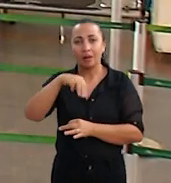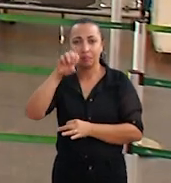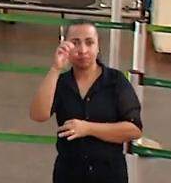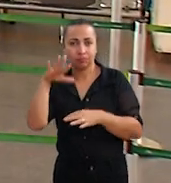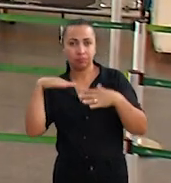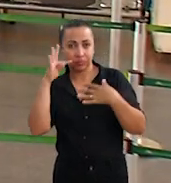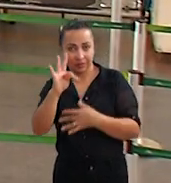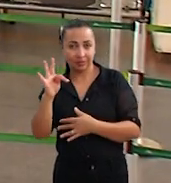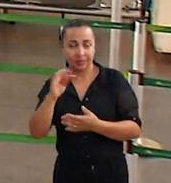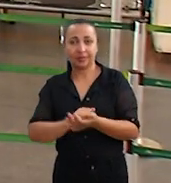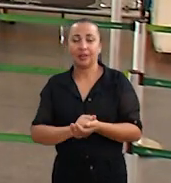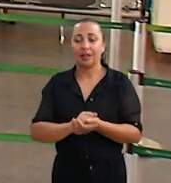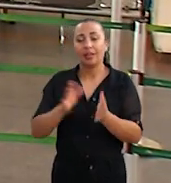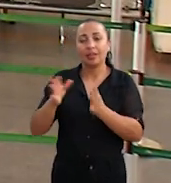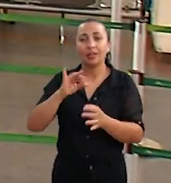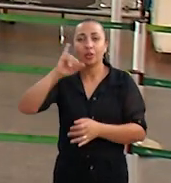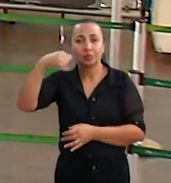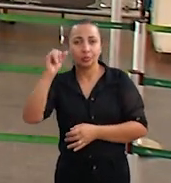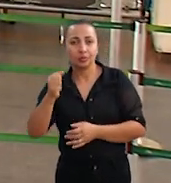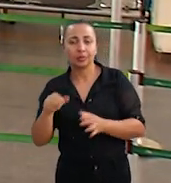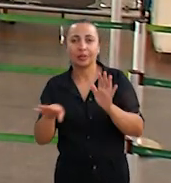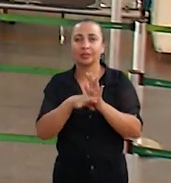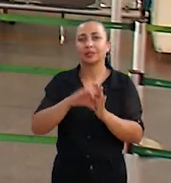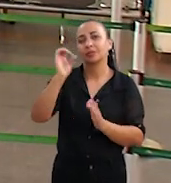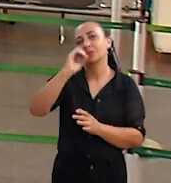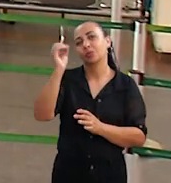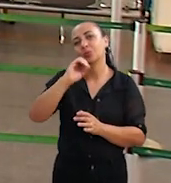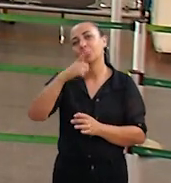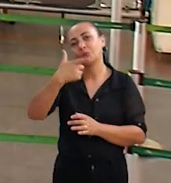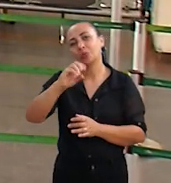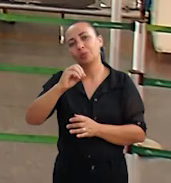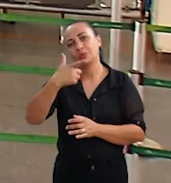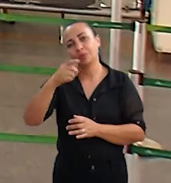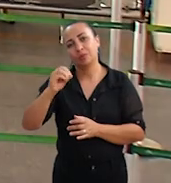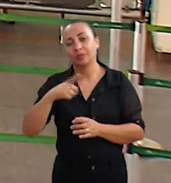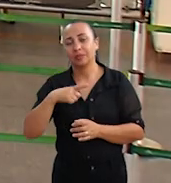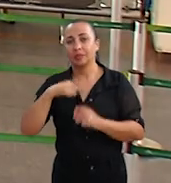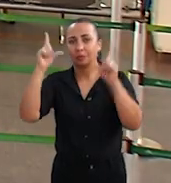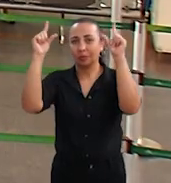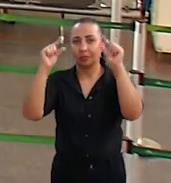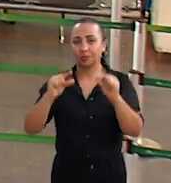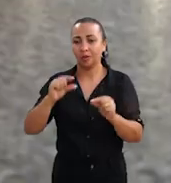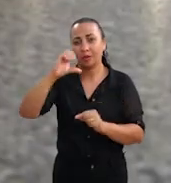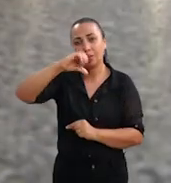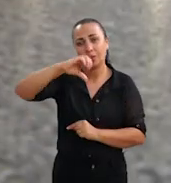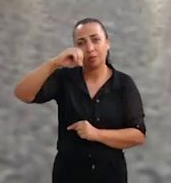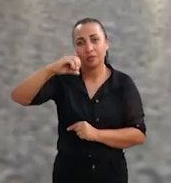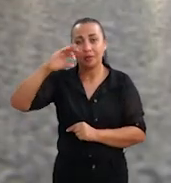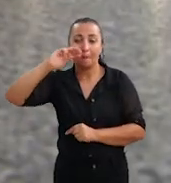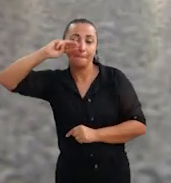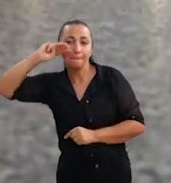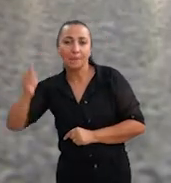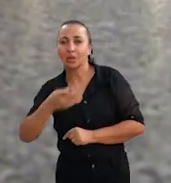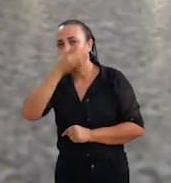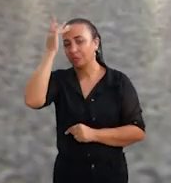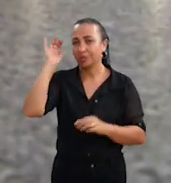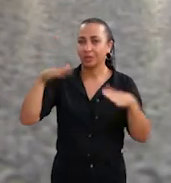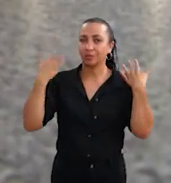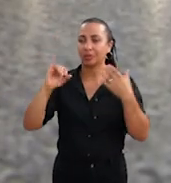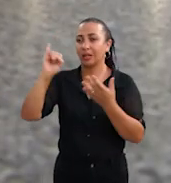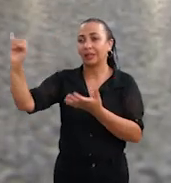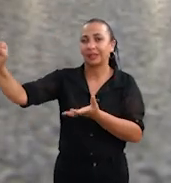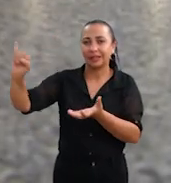Turismo, apenas no período entre janeiro e outubro de 2020, houve uma redução de 900 milhões de